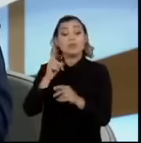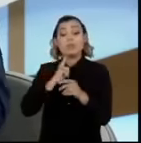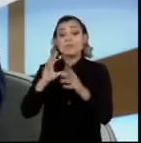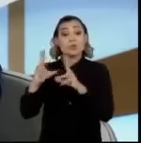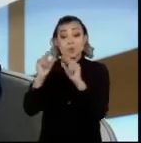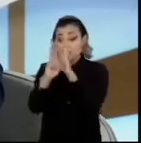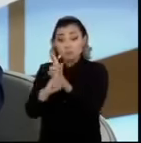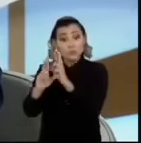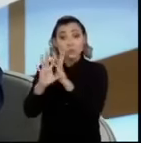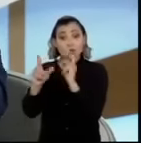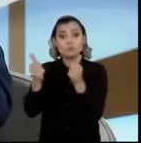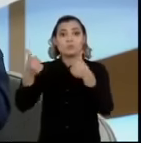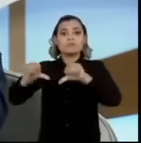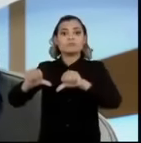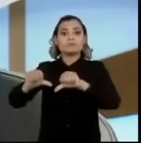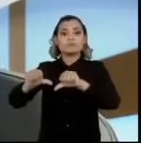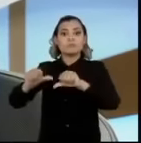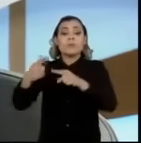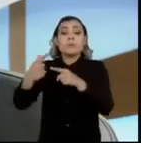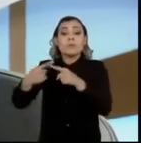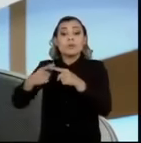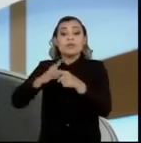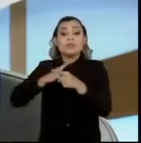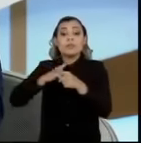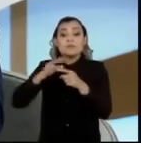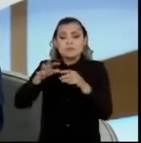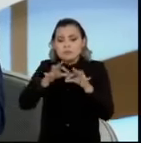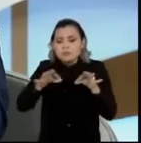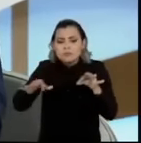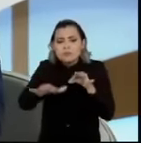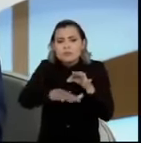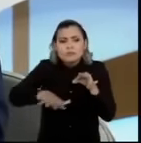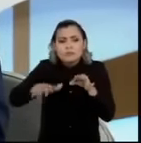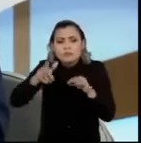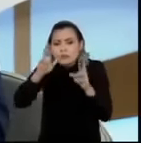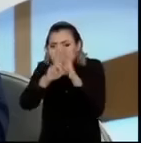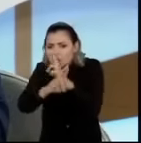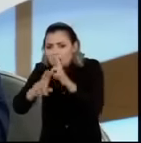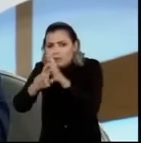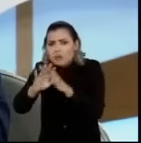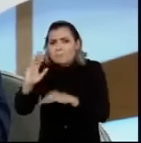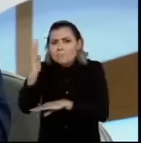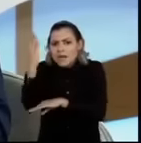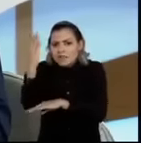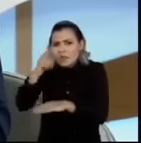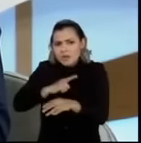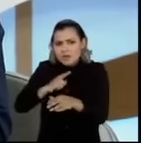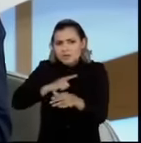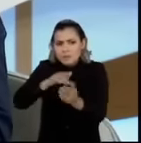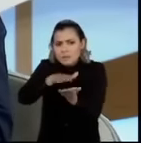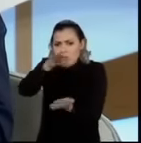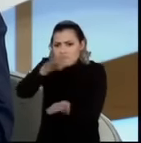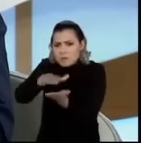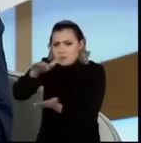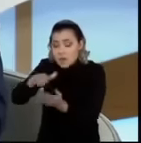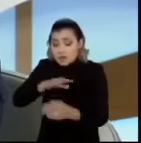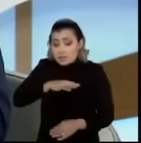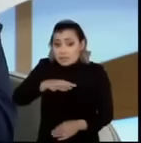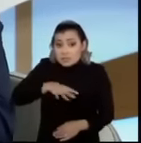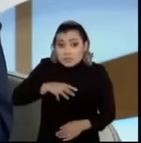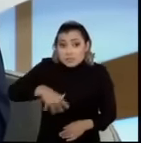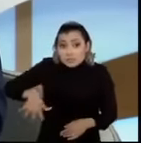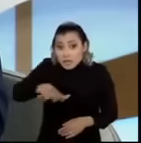Foi suspenso para fazer uma verificação sobre o pátio, sobre o acervo de madeira que estava naquelas serrarias. Uma cidade